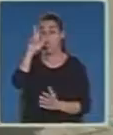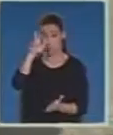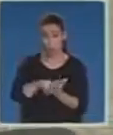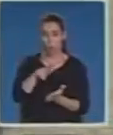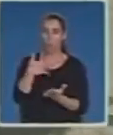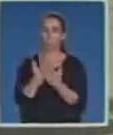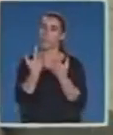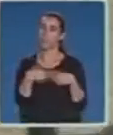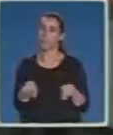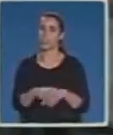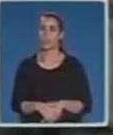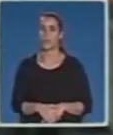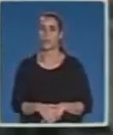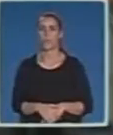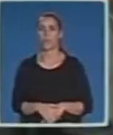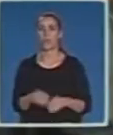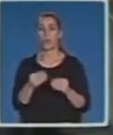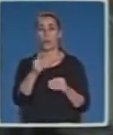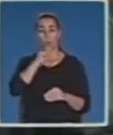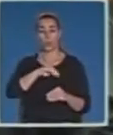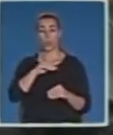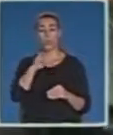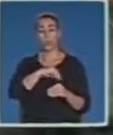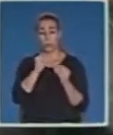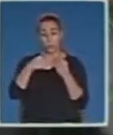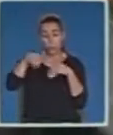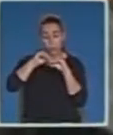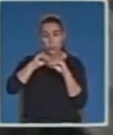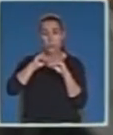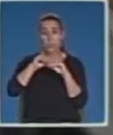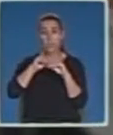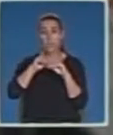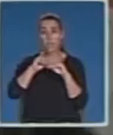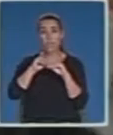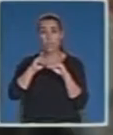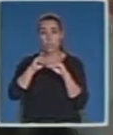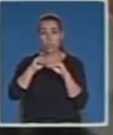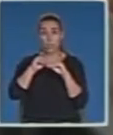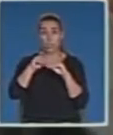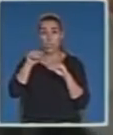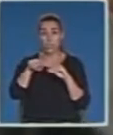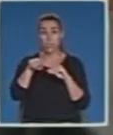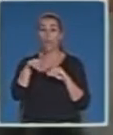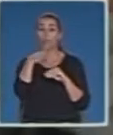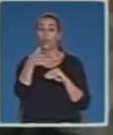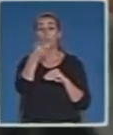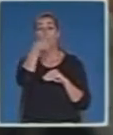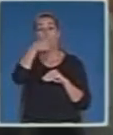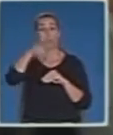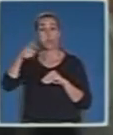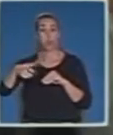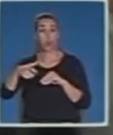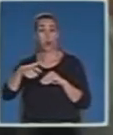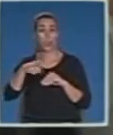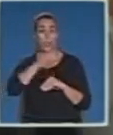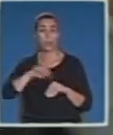a diferença. Um aumento do acréscimo ao salário mínimo regional retirava, certamente, centenas e centenas de pessoas do rendimento